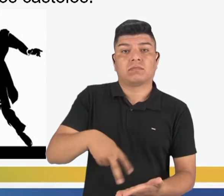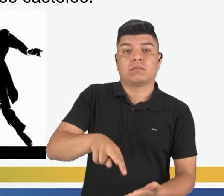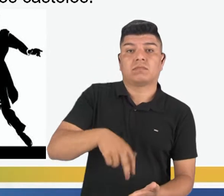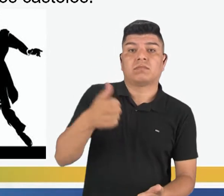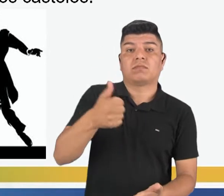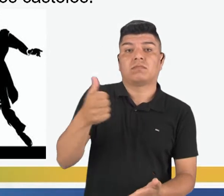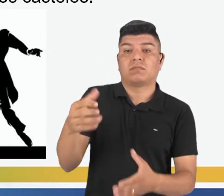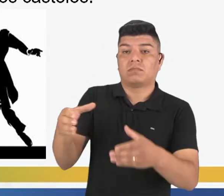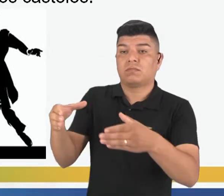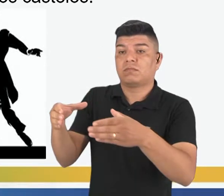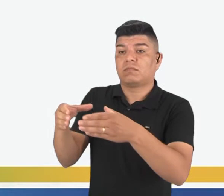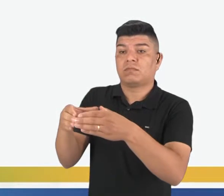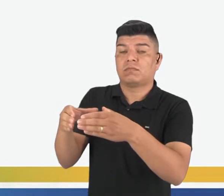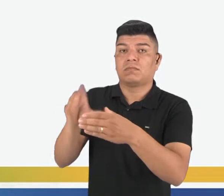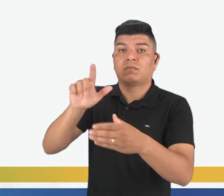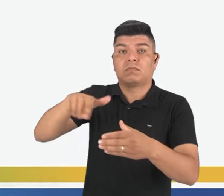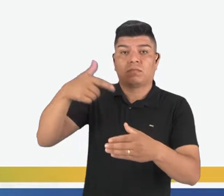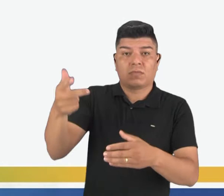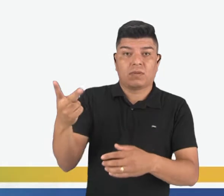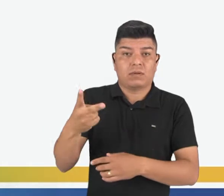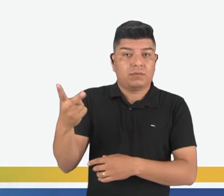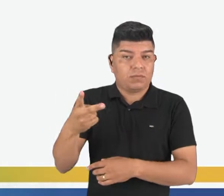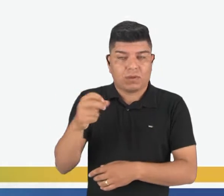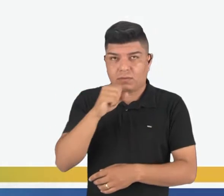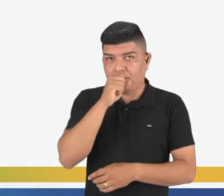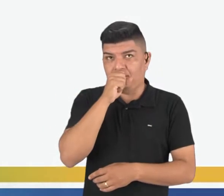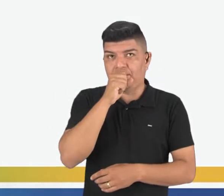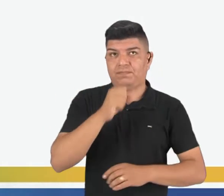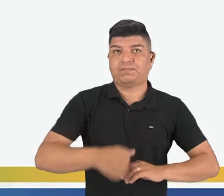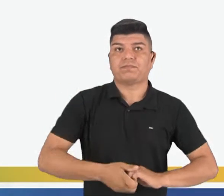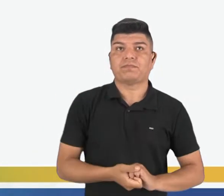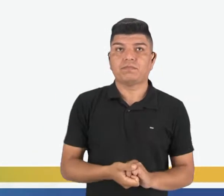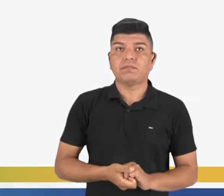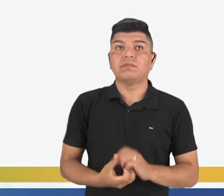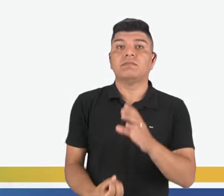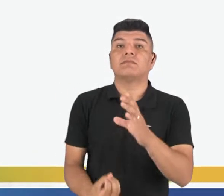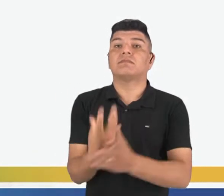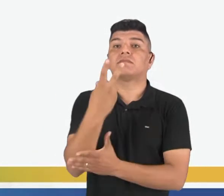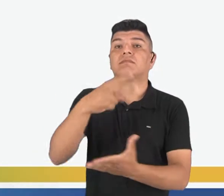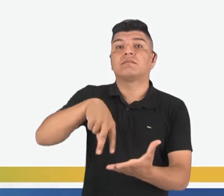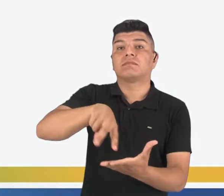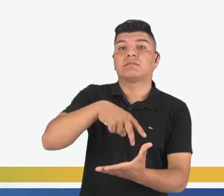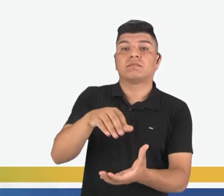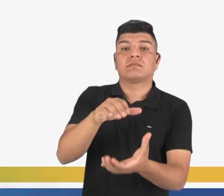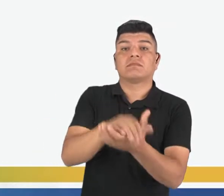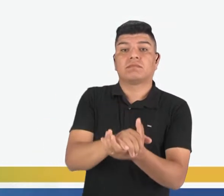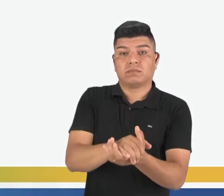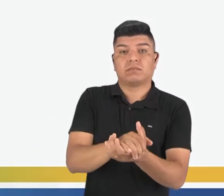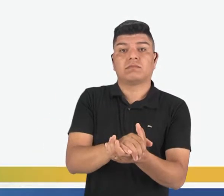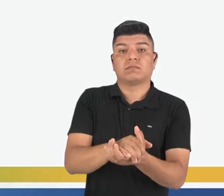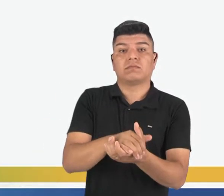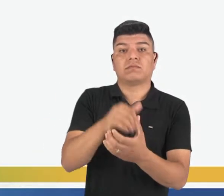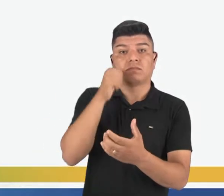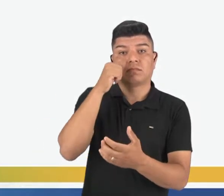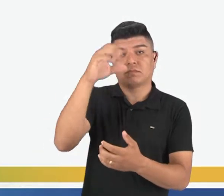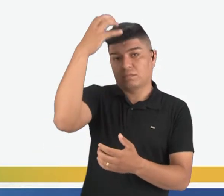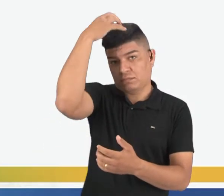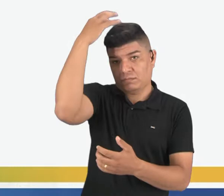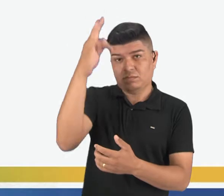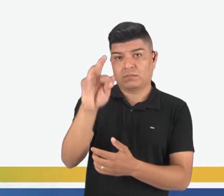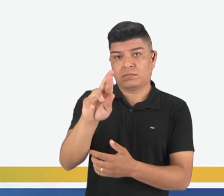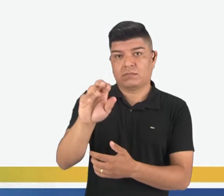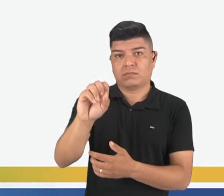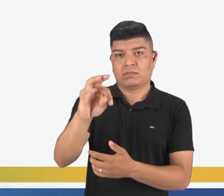primeiro coletivamente, depois em pares. E essa dança, gente, ela vai surgir no casamento da princesa